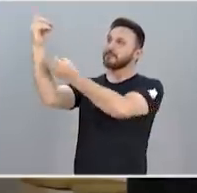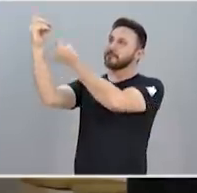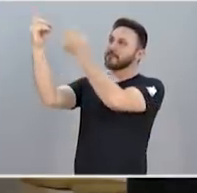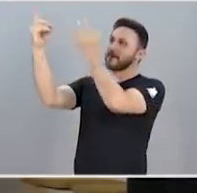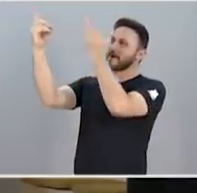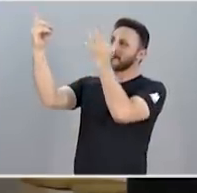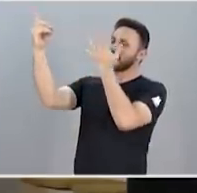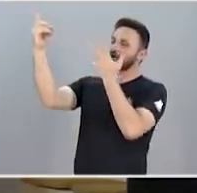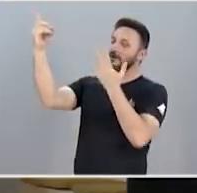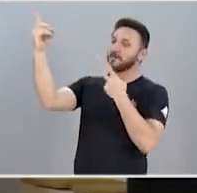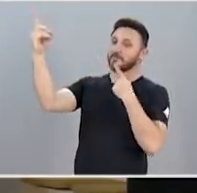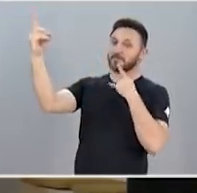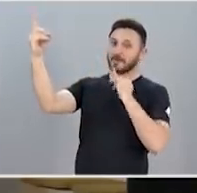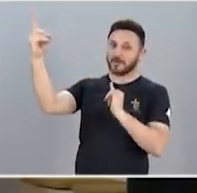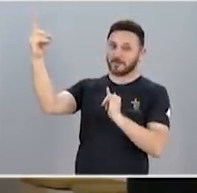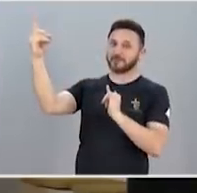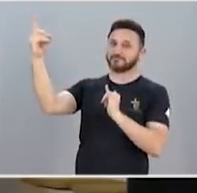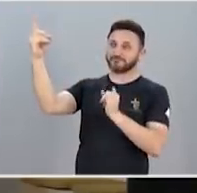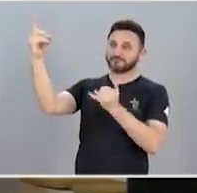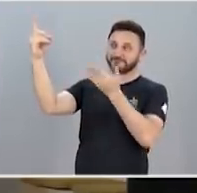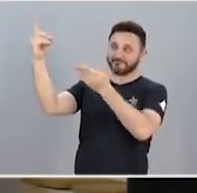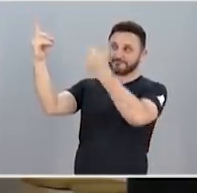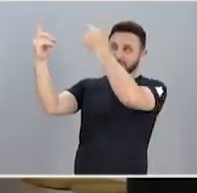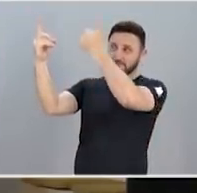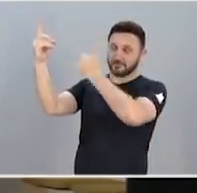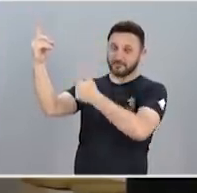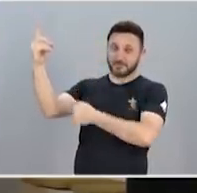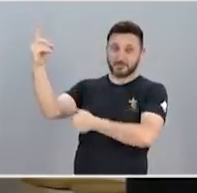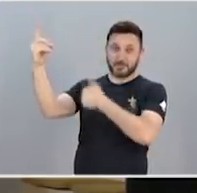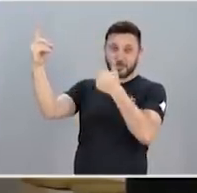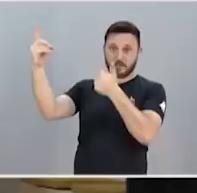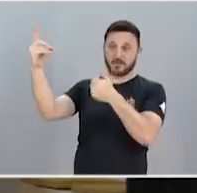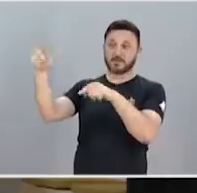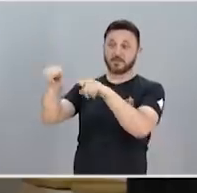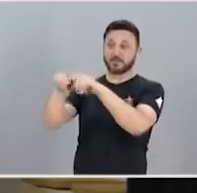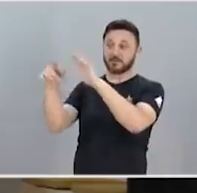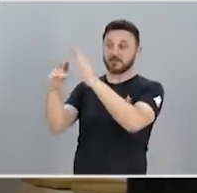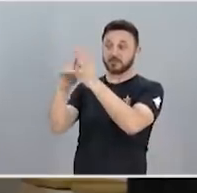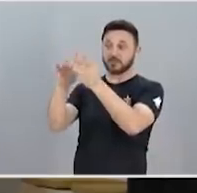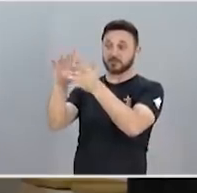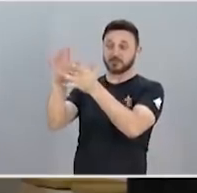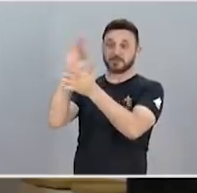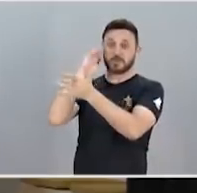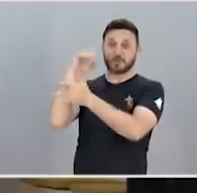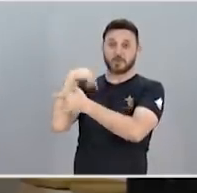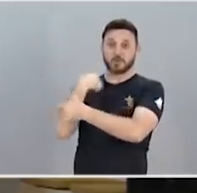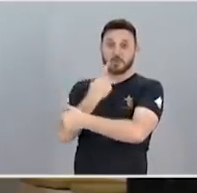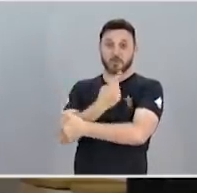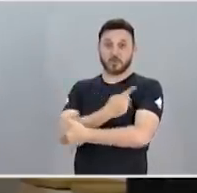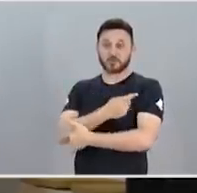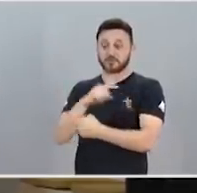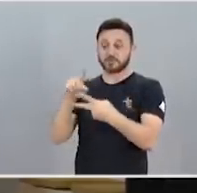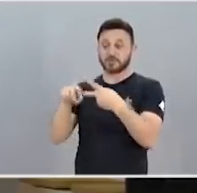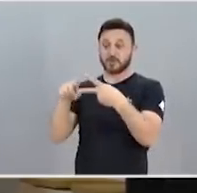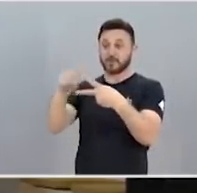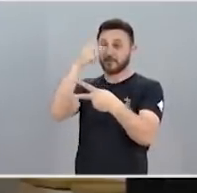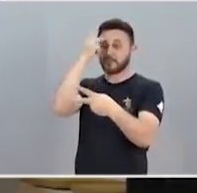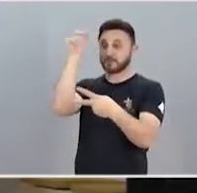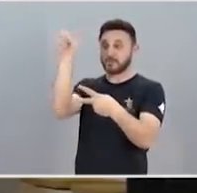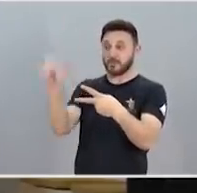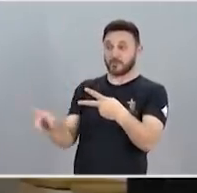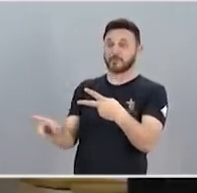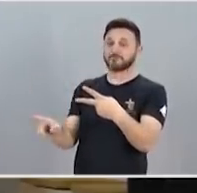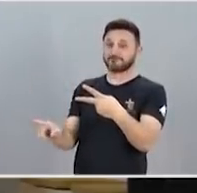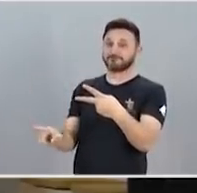Pai, primeira pessoa da Santíssima Trindade, em Jesus Cristo, nosso Senhor, segunda pessoa da